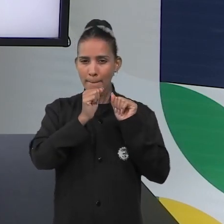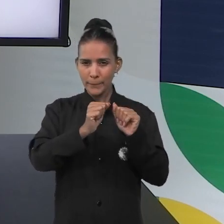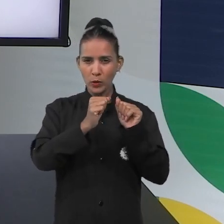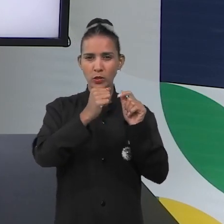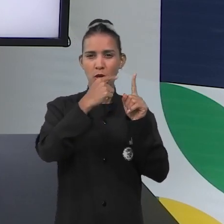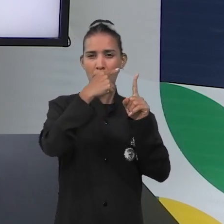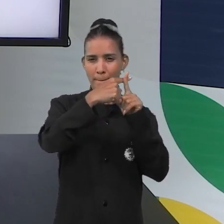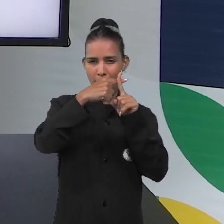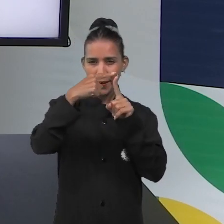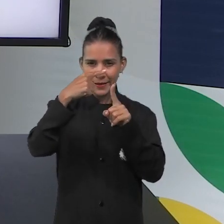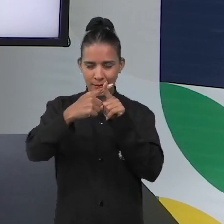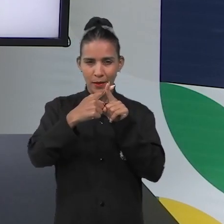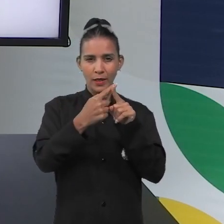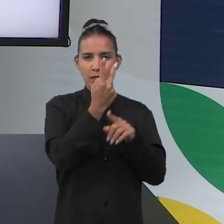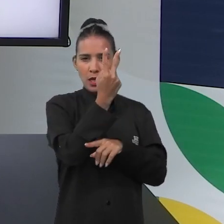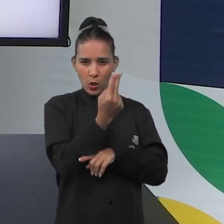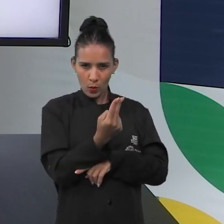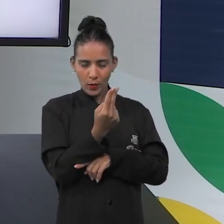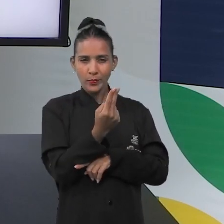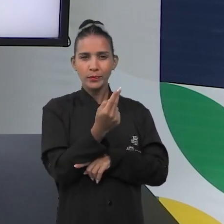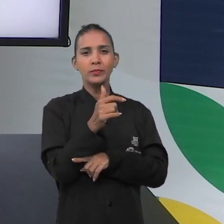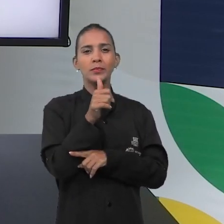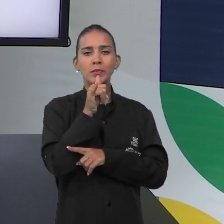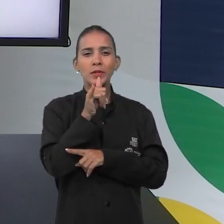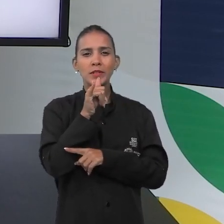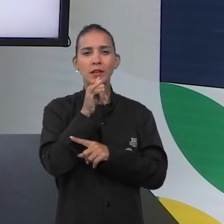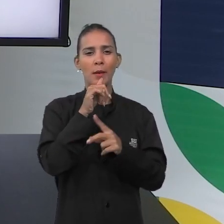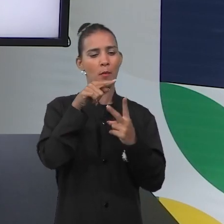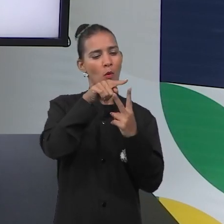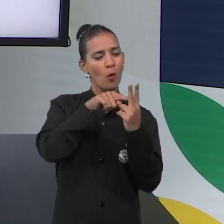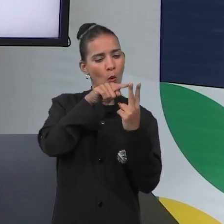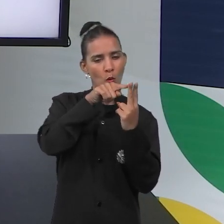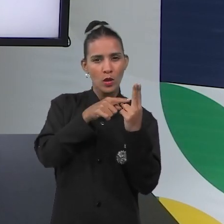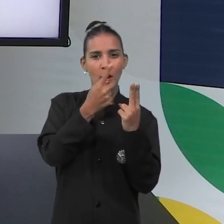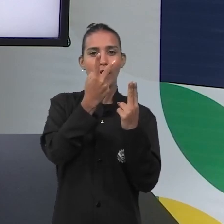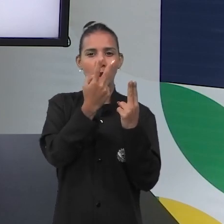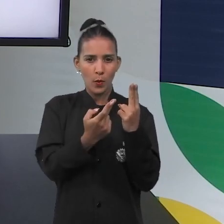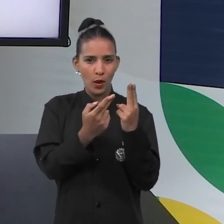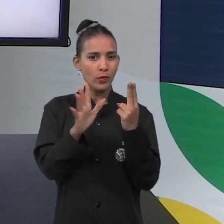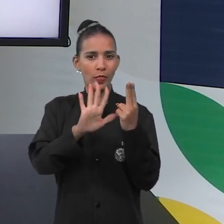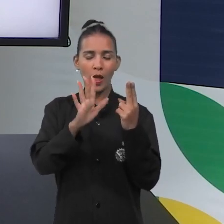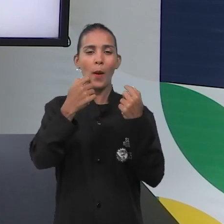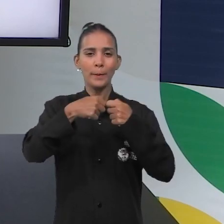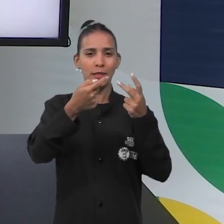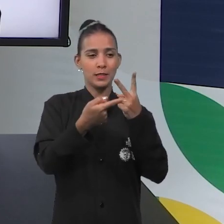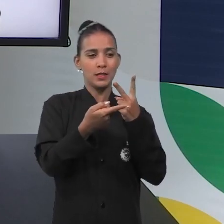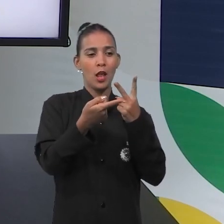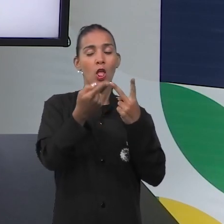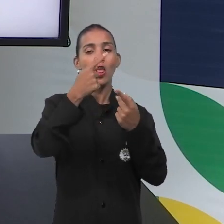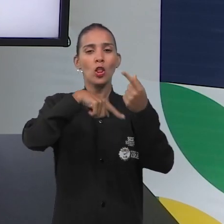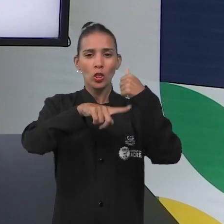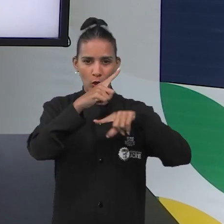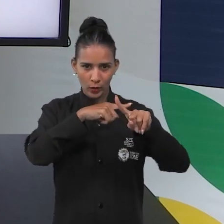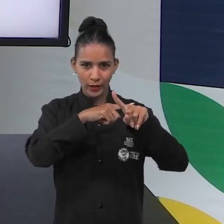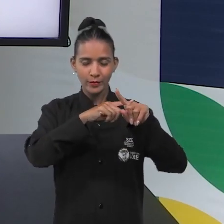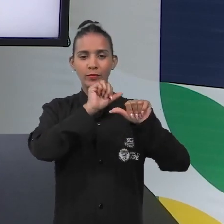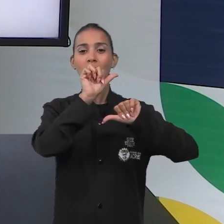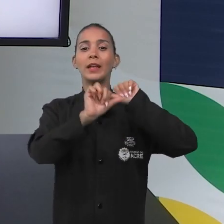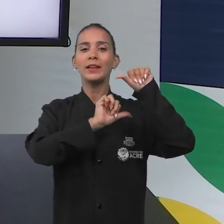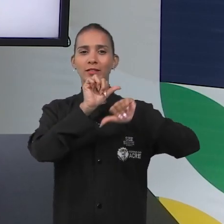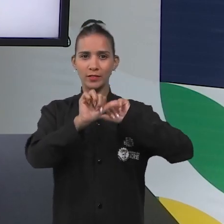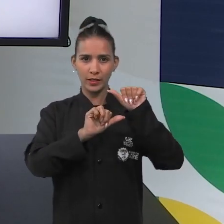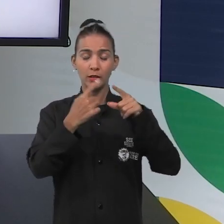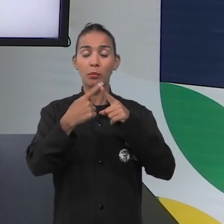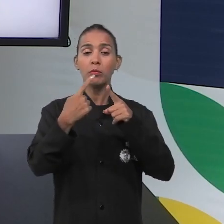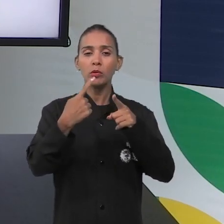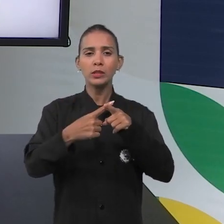cima iguais, né? Por exemplo, os dois positivos para cima, os dois negativos para baixo, ou vice-versa. Por quê? Porque ali nós vamos ter